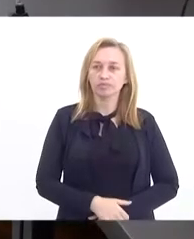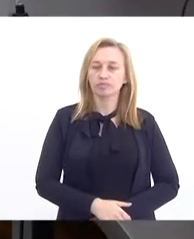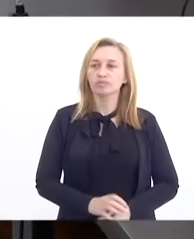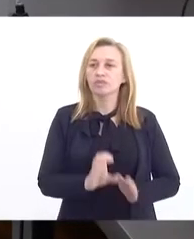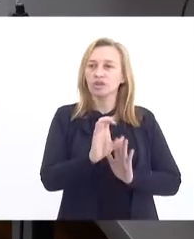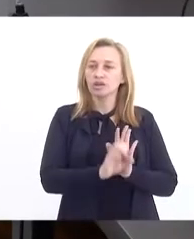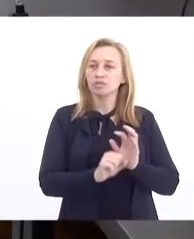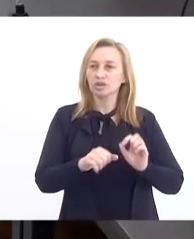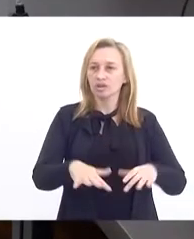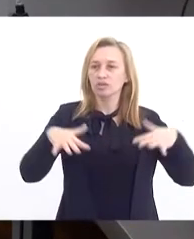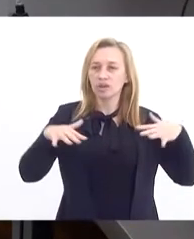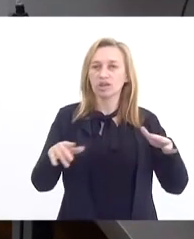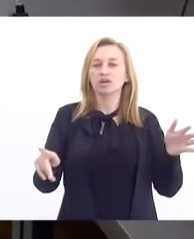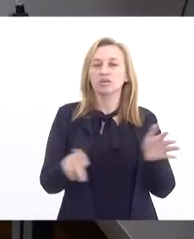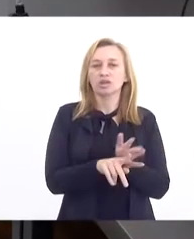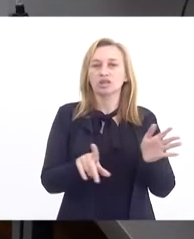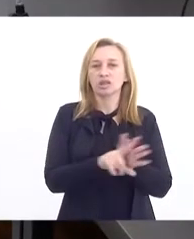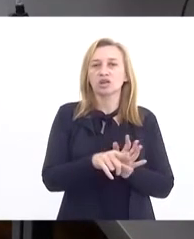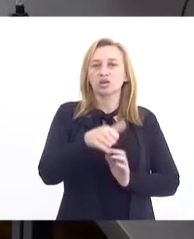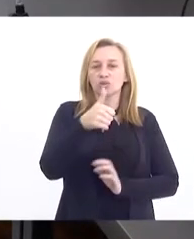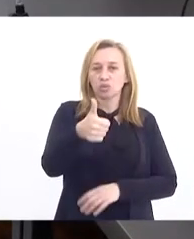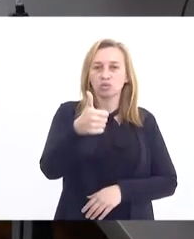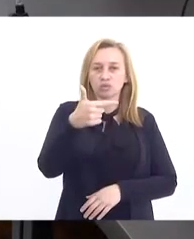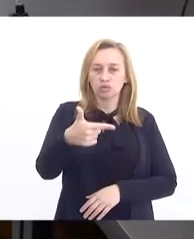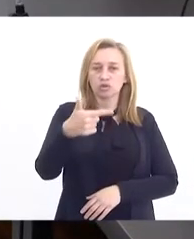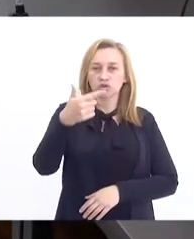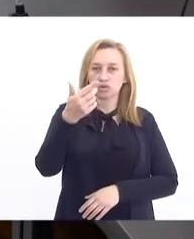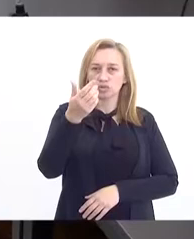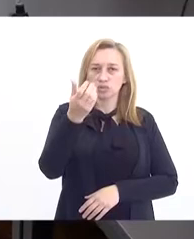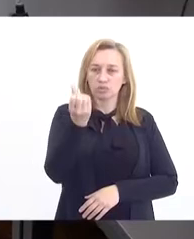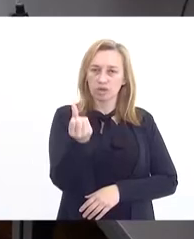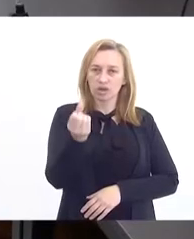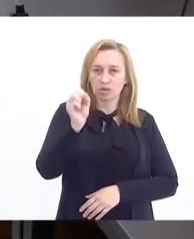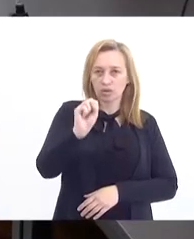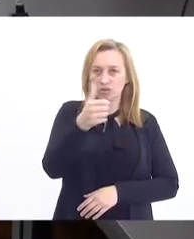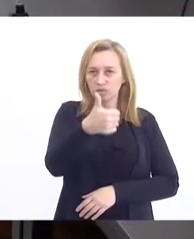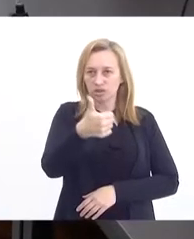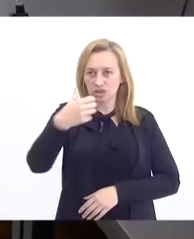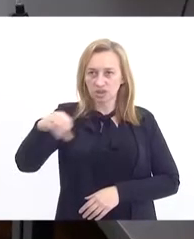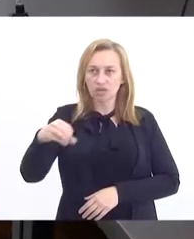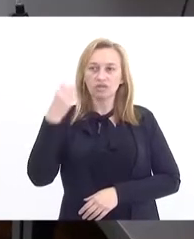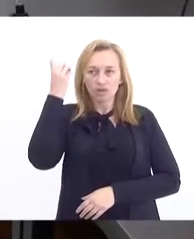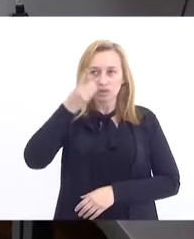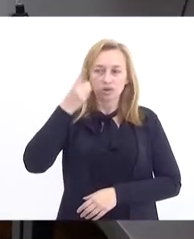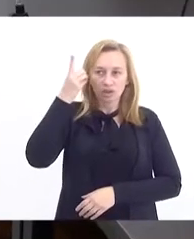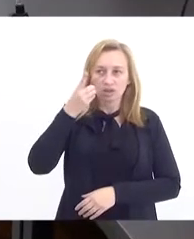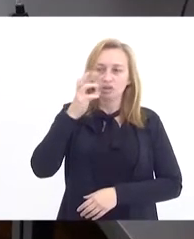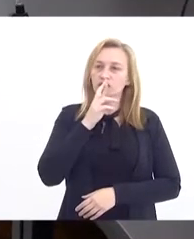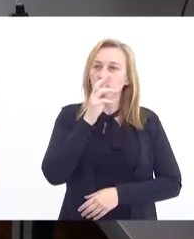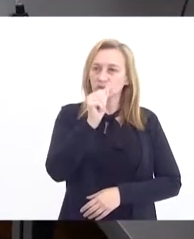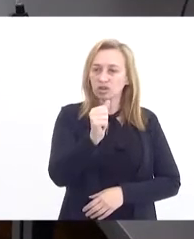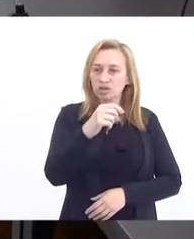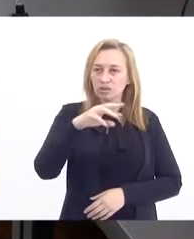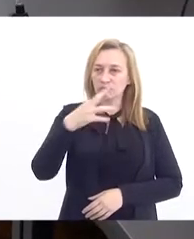Emendas de plenário ao projeto de lei 1268-2019, autoria dos deputados Rodrigo Amorim, Felipe Soares e Marcos Miller.